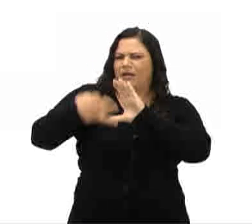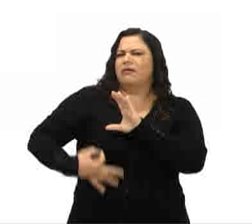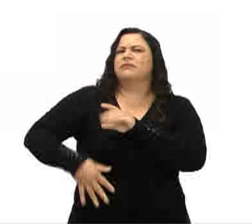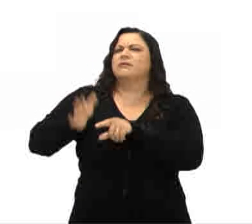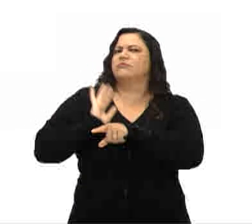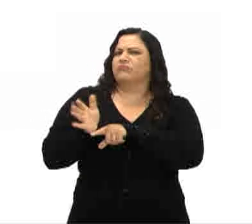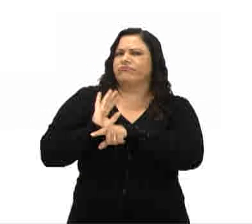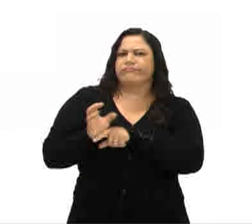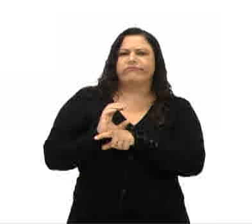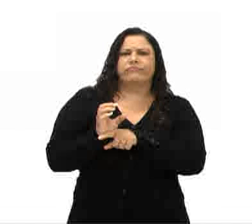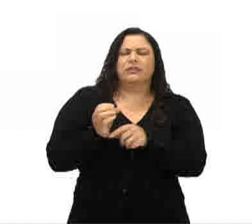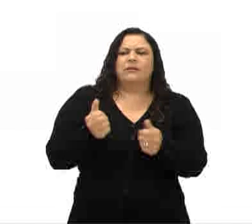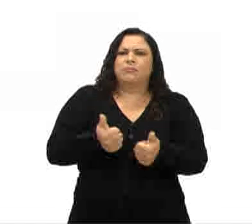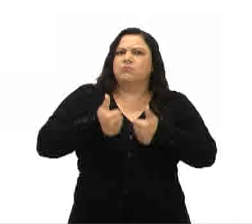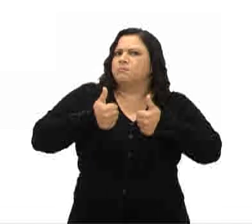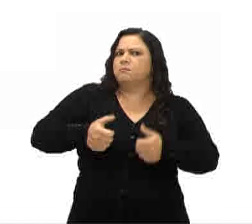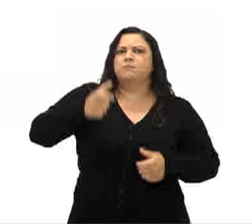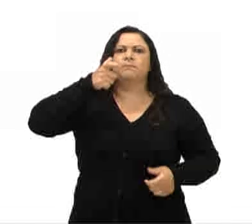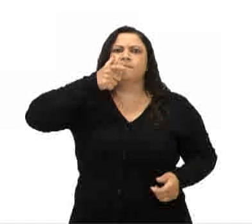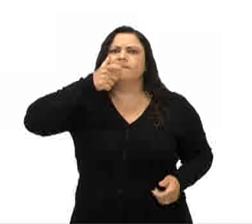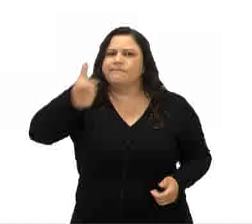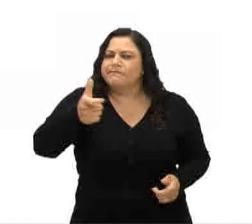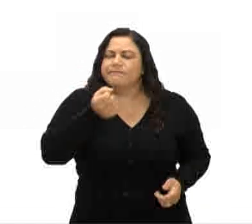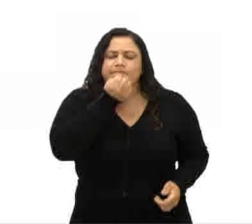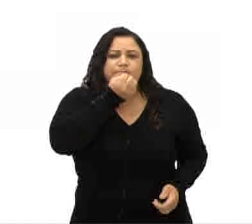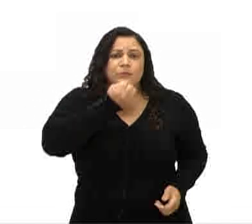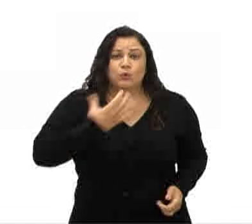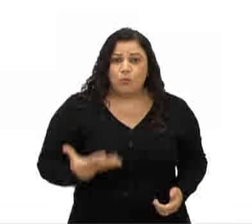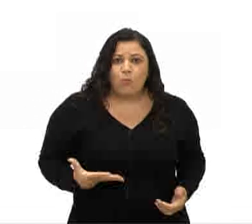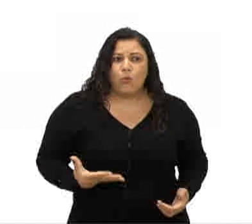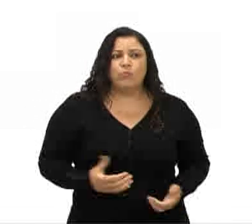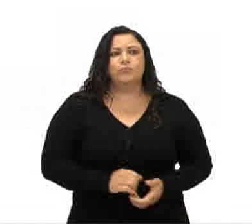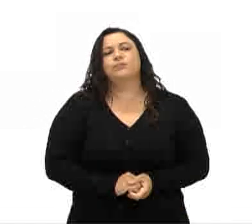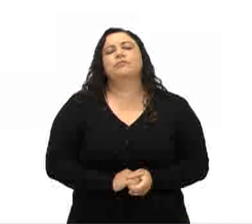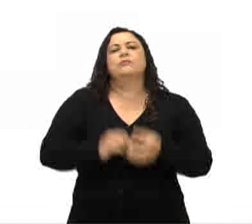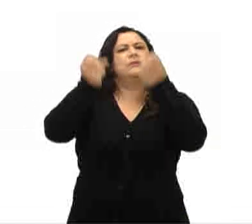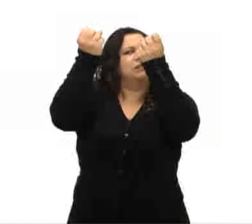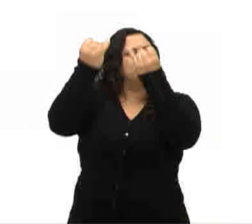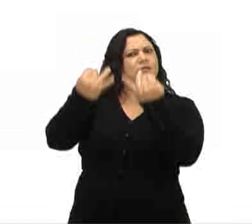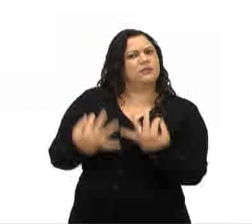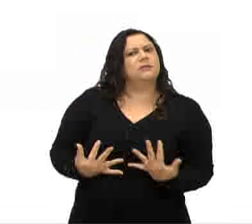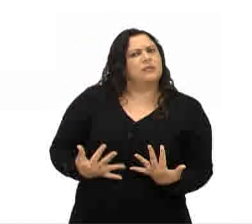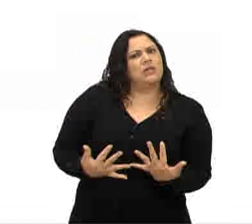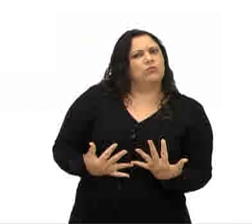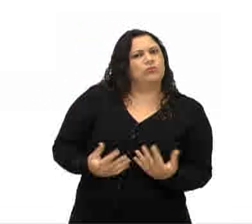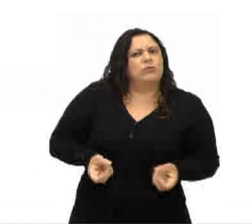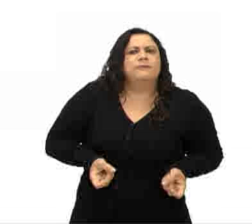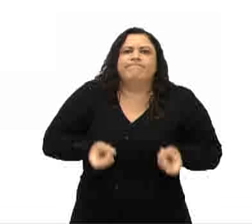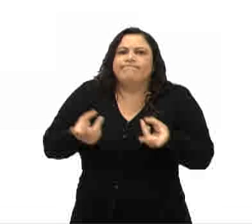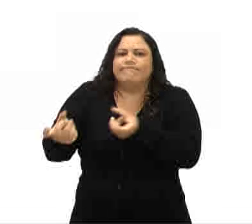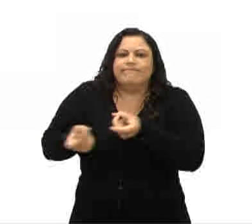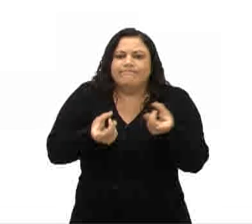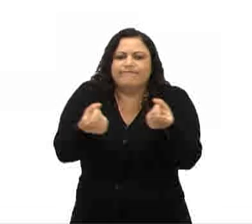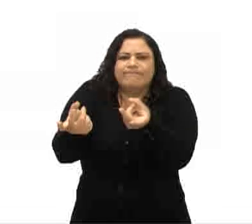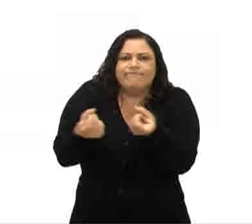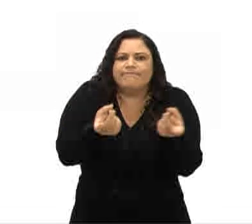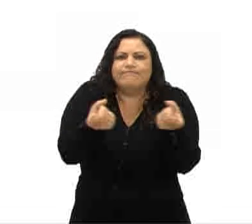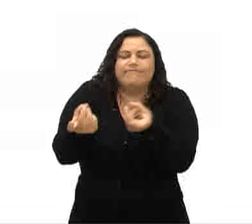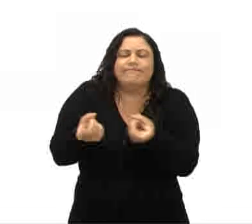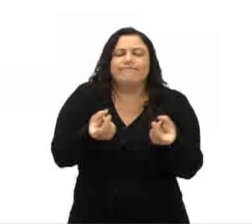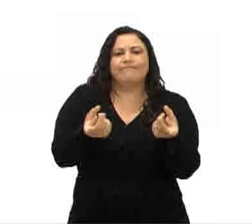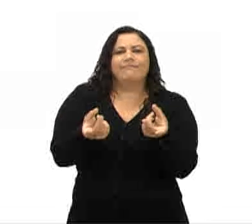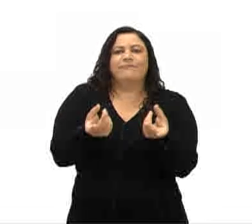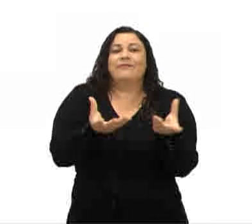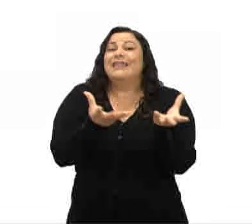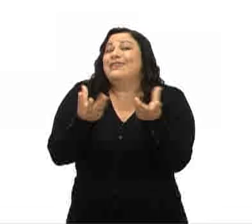bom, ele está dizendo que é muito interessante. Né? Dizendo que ele foi um sucesso de bilheteria, para exemplificar o quanto o